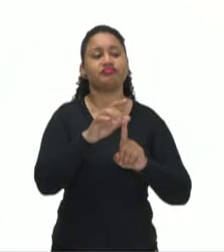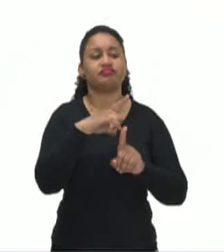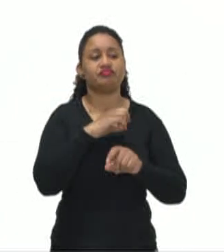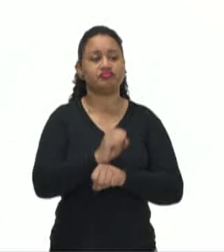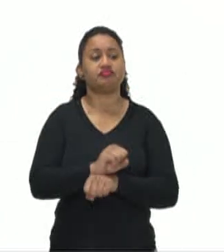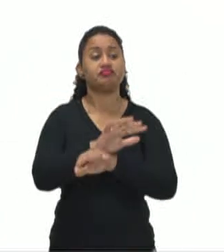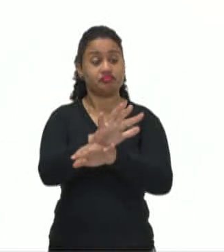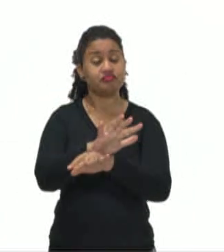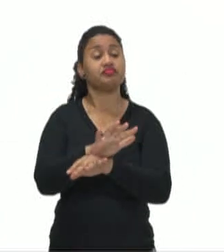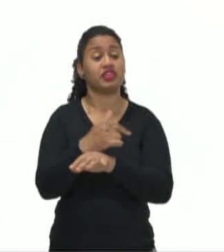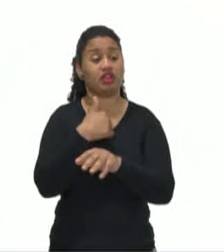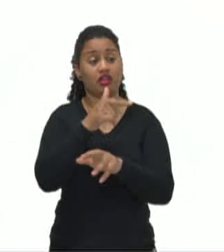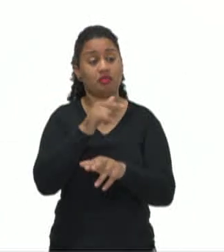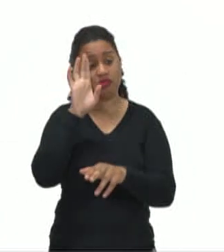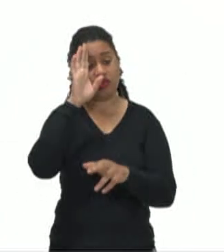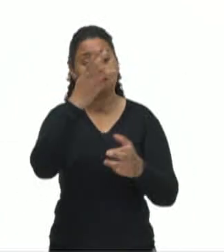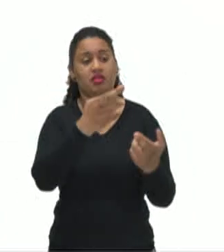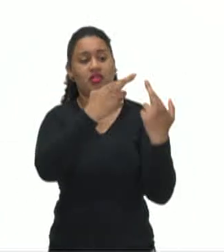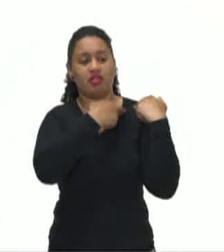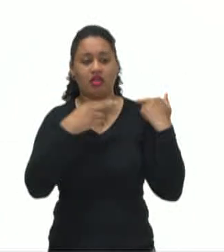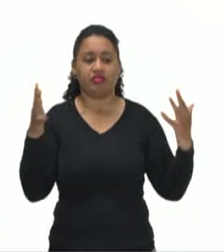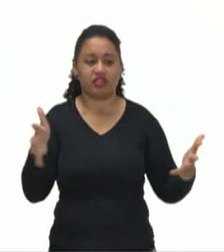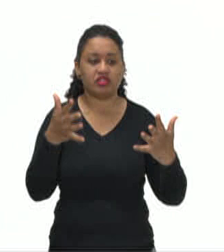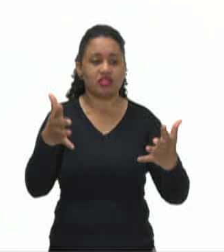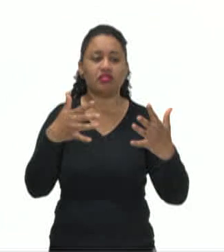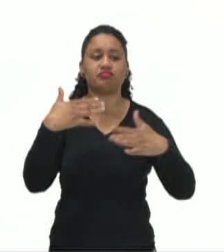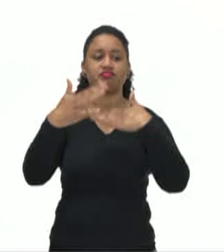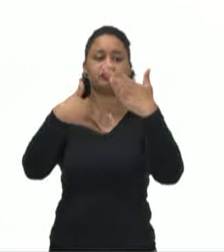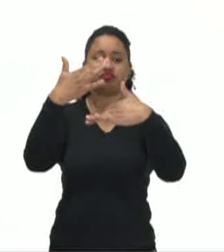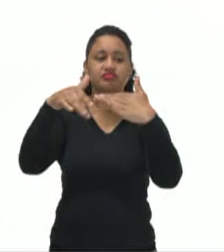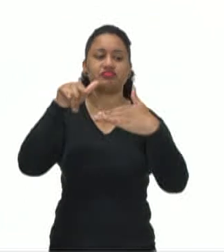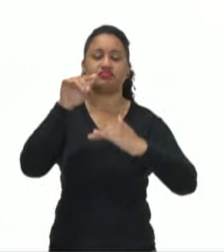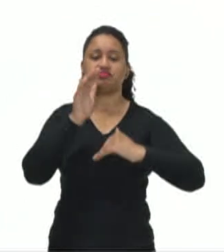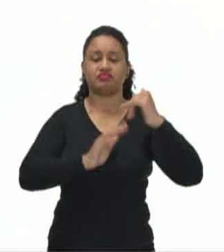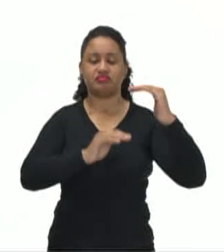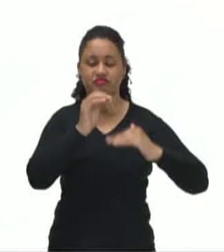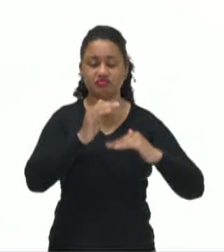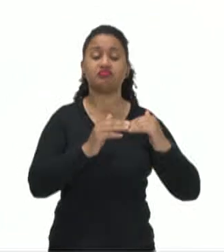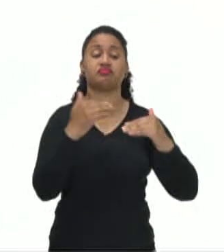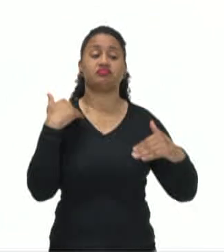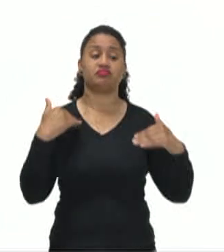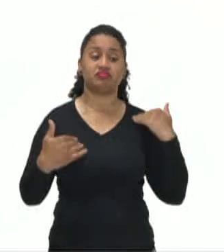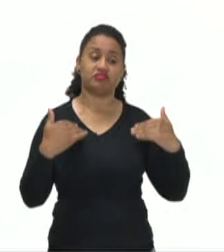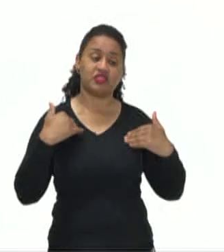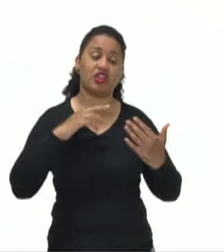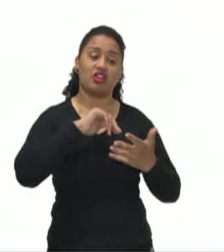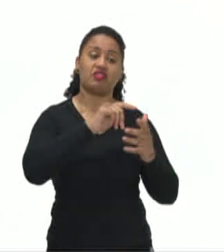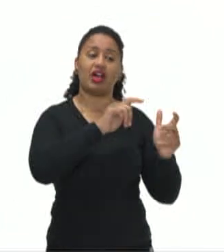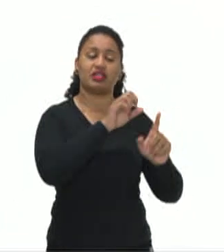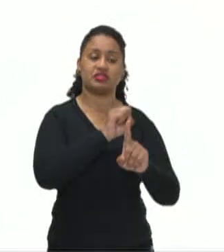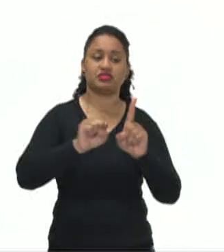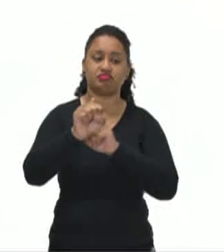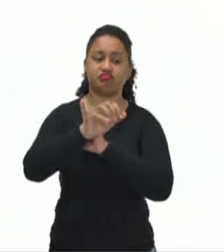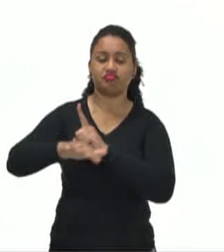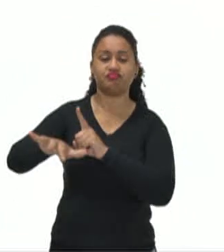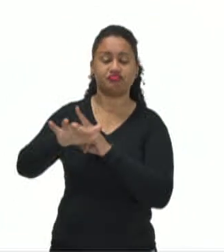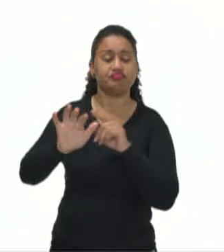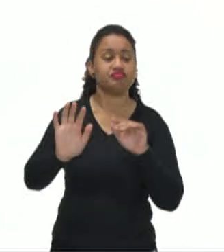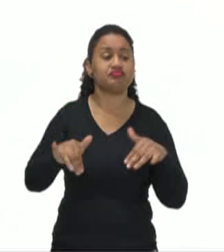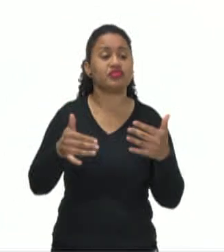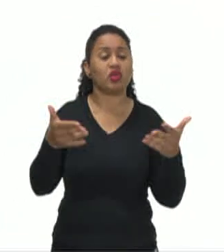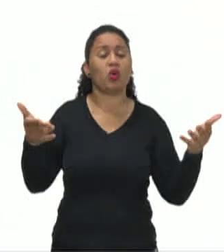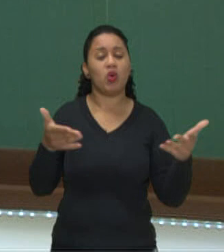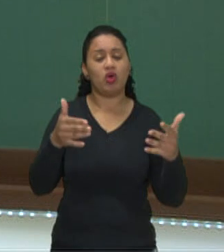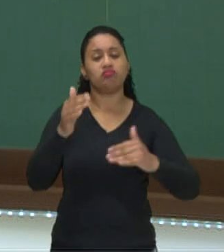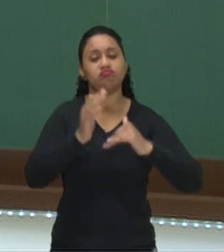os principais responsáveis pelo impulso no desenvolvimento dessas práticas corporais em diversas sociedades. Então, hoje em